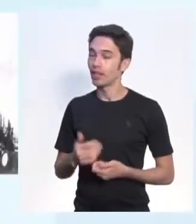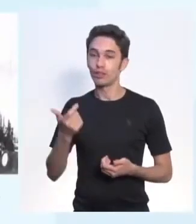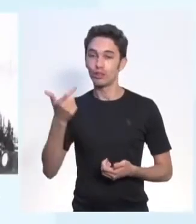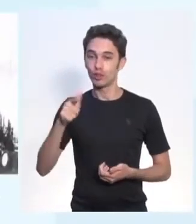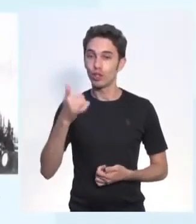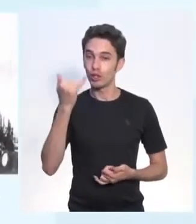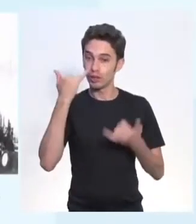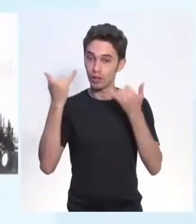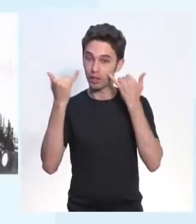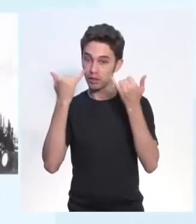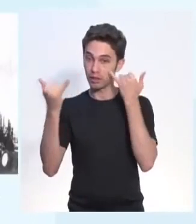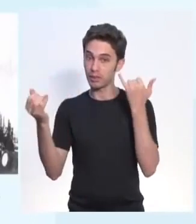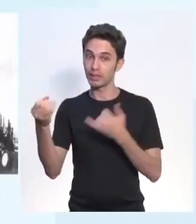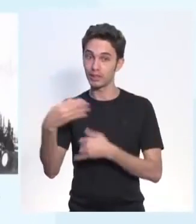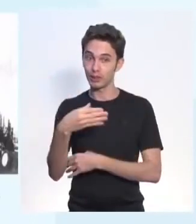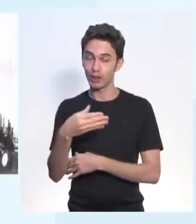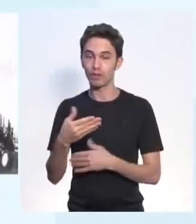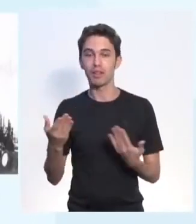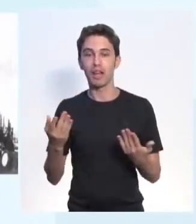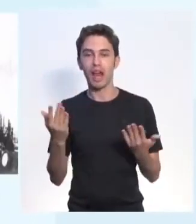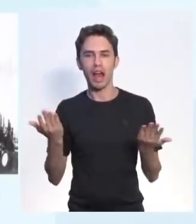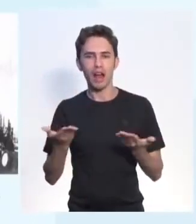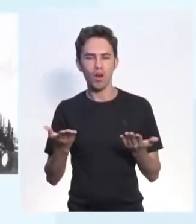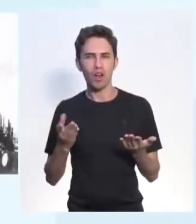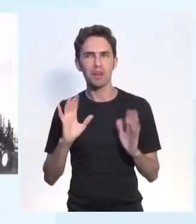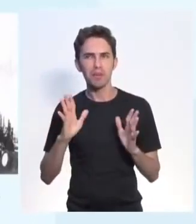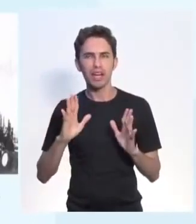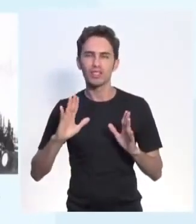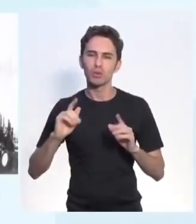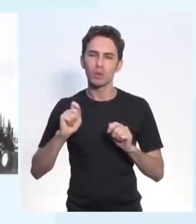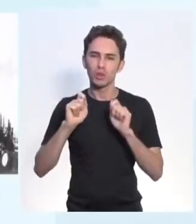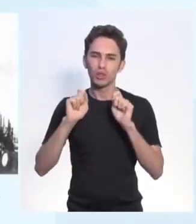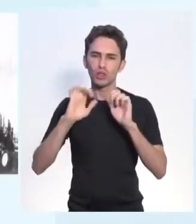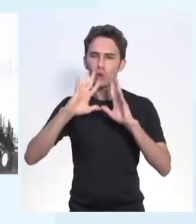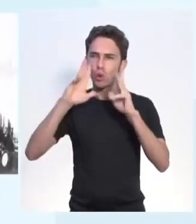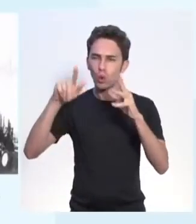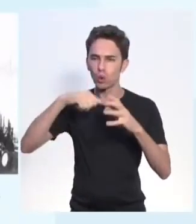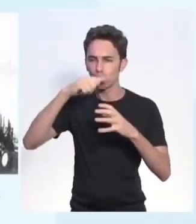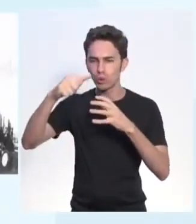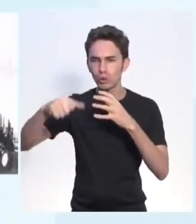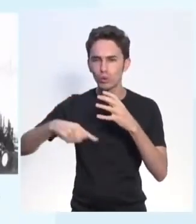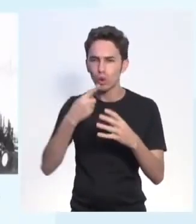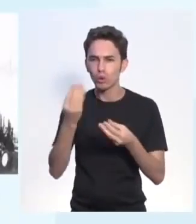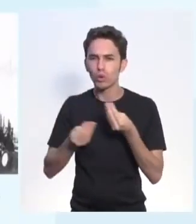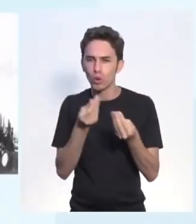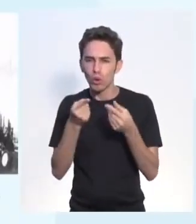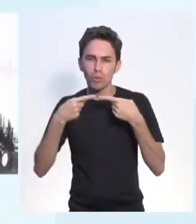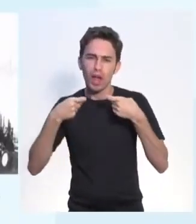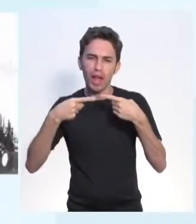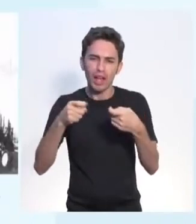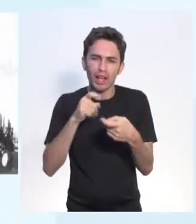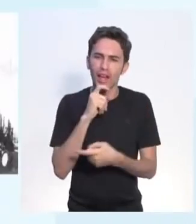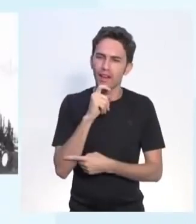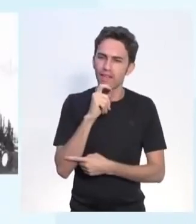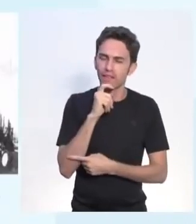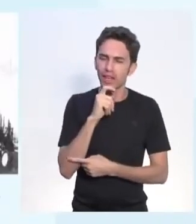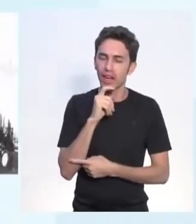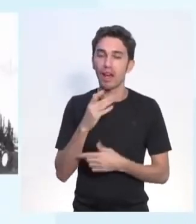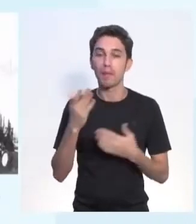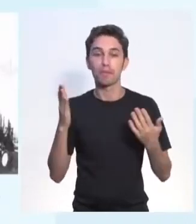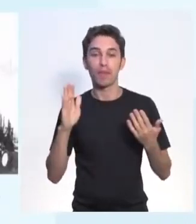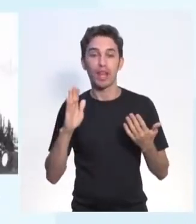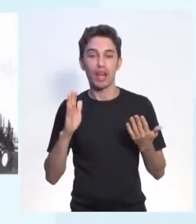nós estávamos trabalhando esse contexto mais geral da Guerra Fria, né? Com os planos econômicos